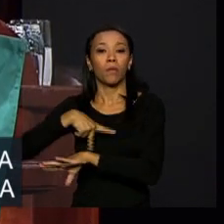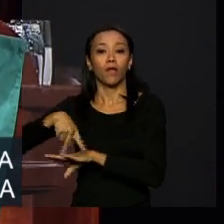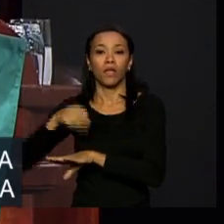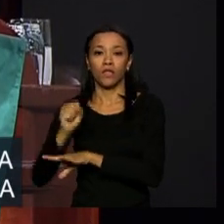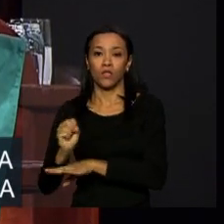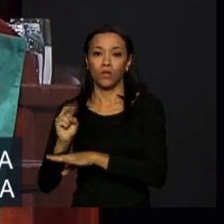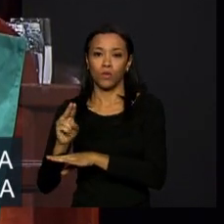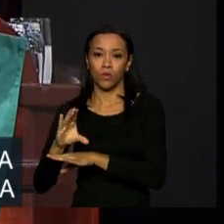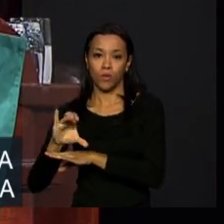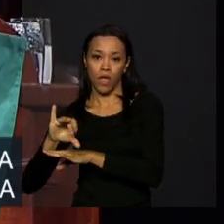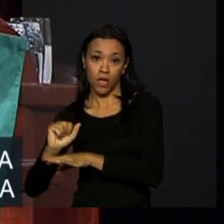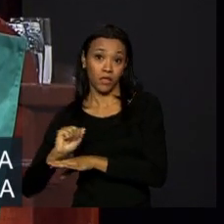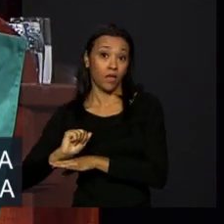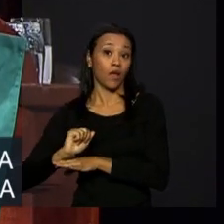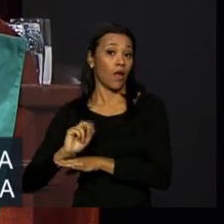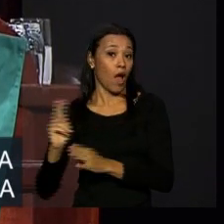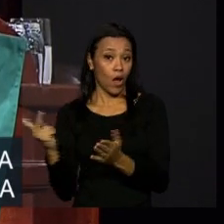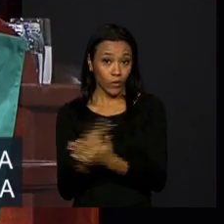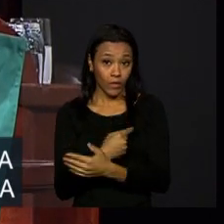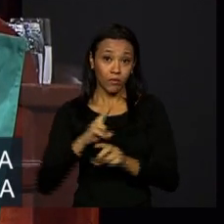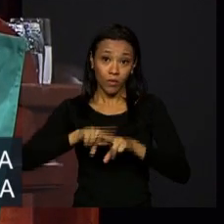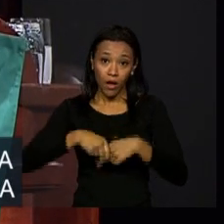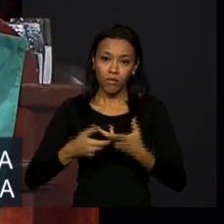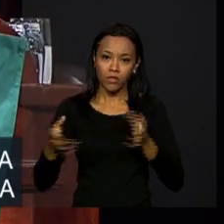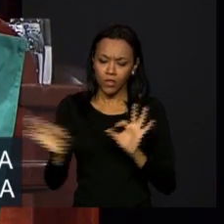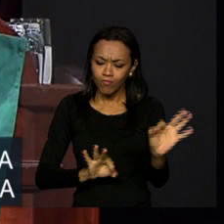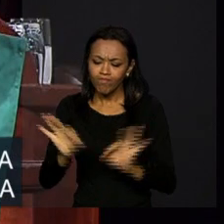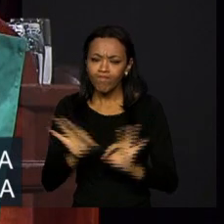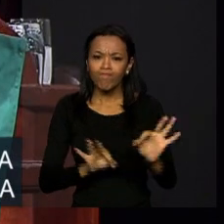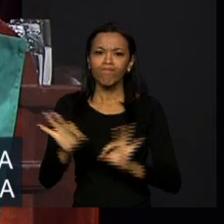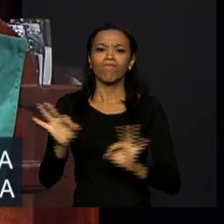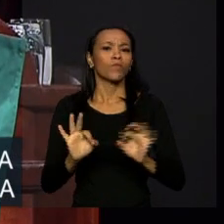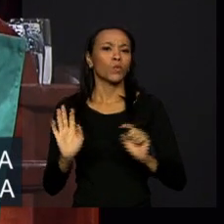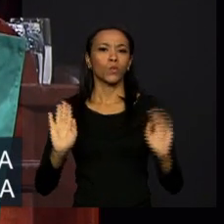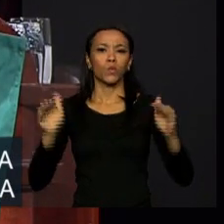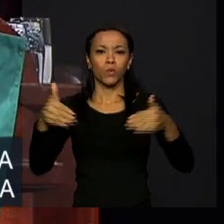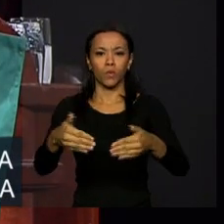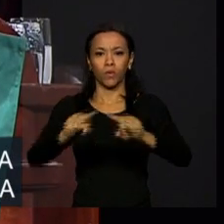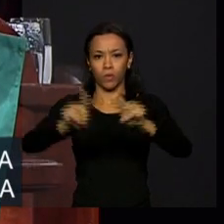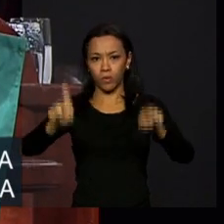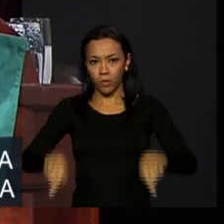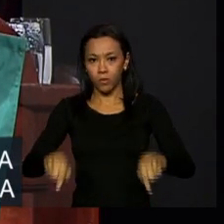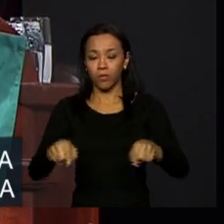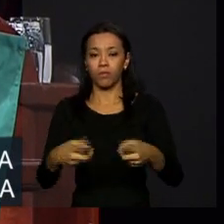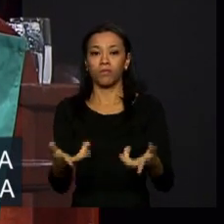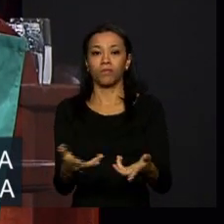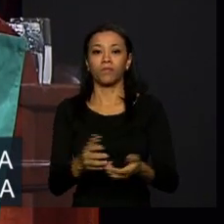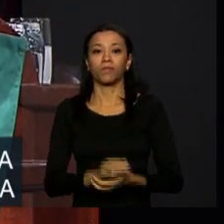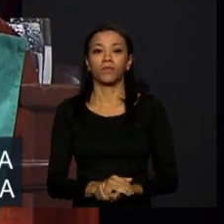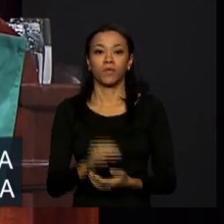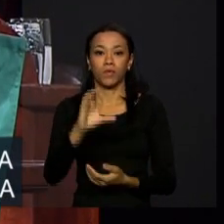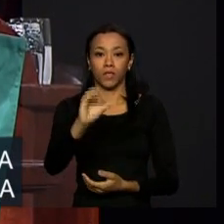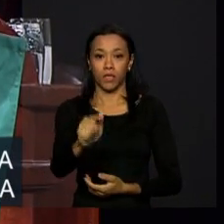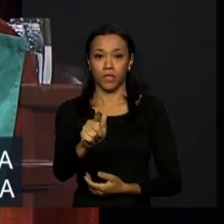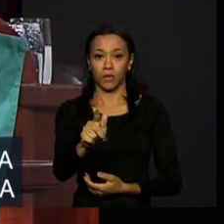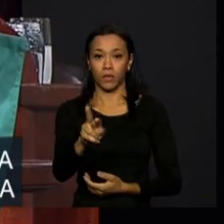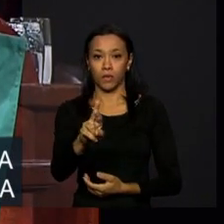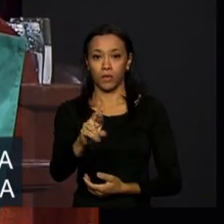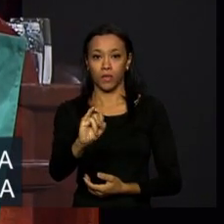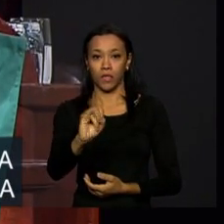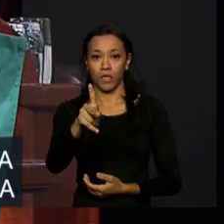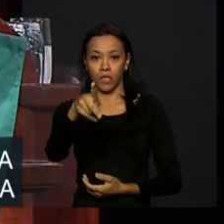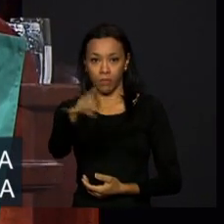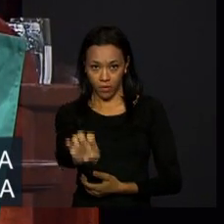que dinamizamos nossa cooperação e inovação com o projeto grip NG para a